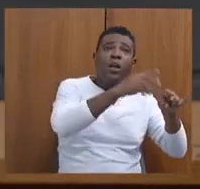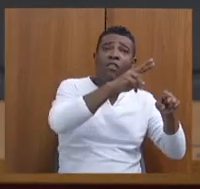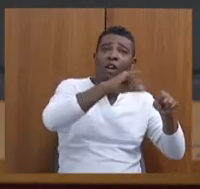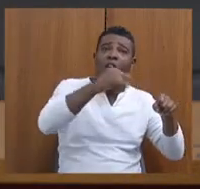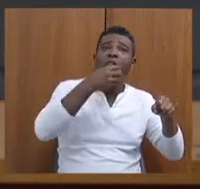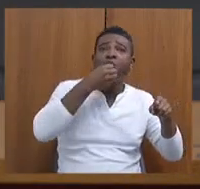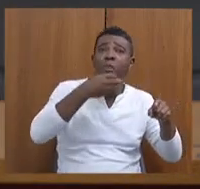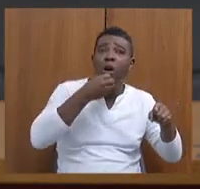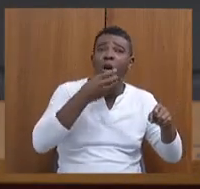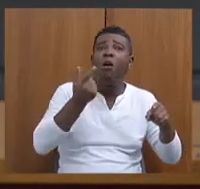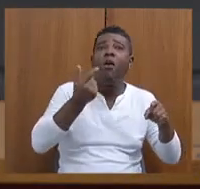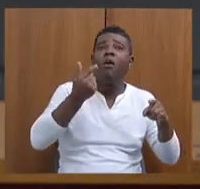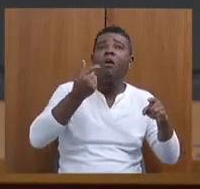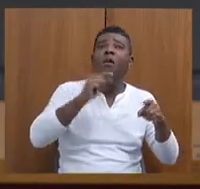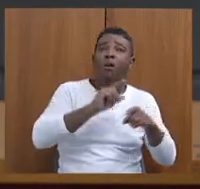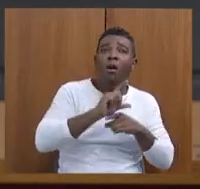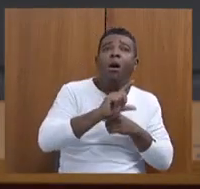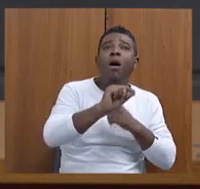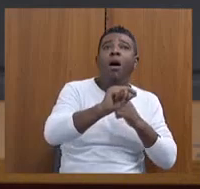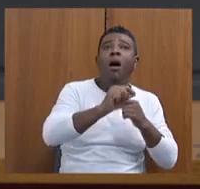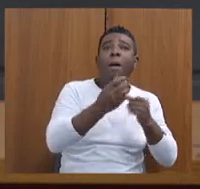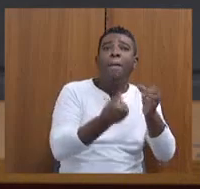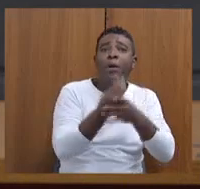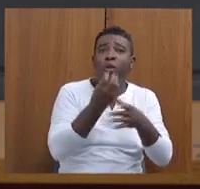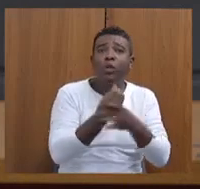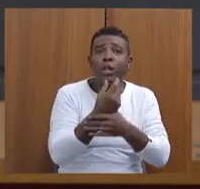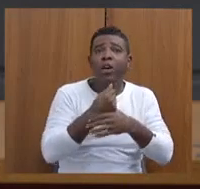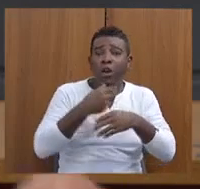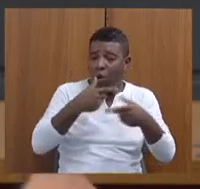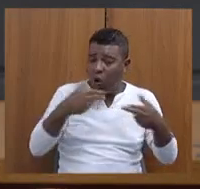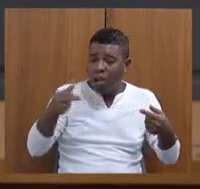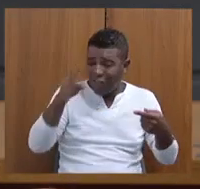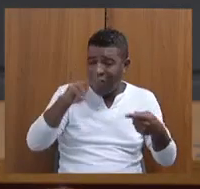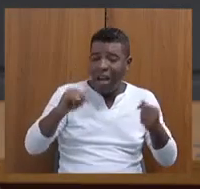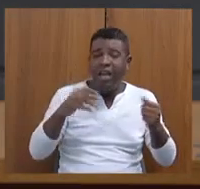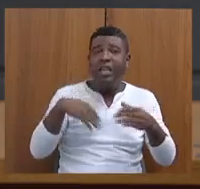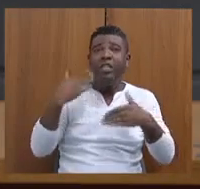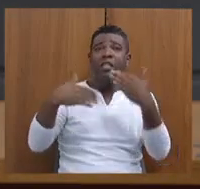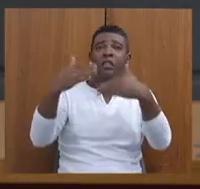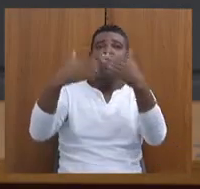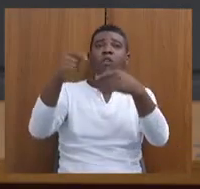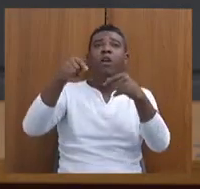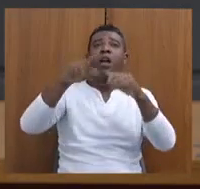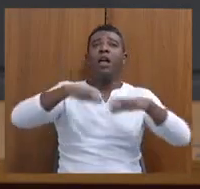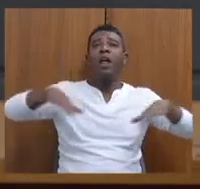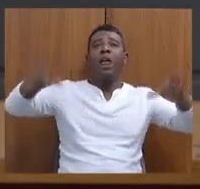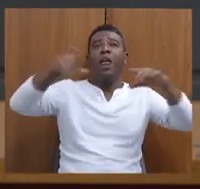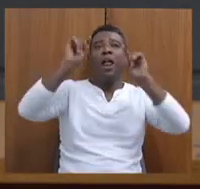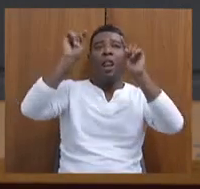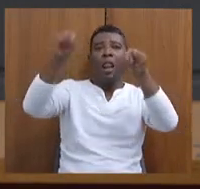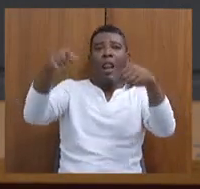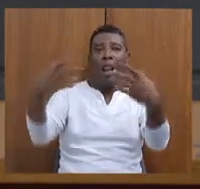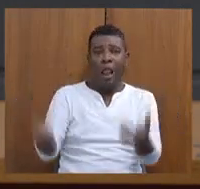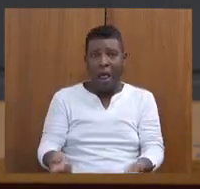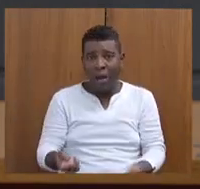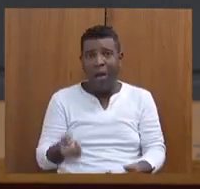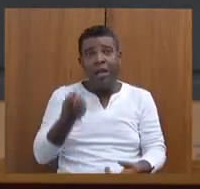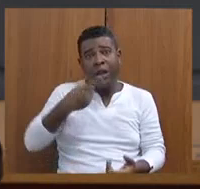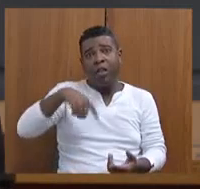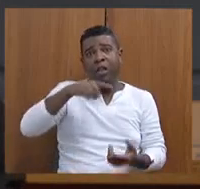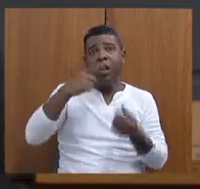produção daquilo que vier desenvolver naquela região então nós também precisamos ficar atentos a isso